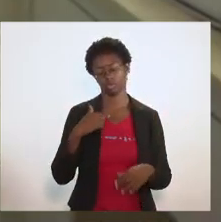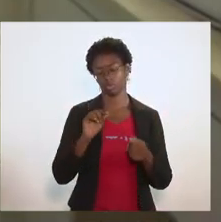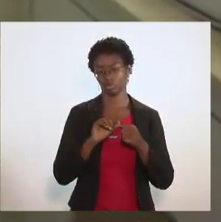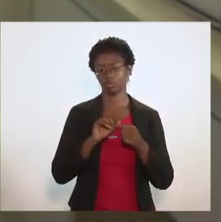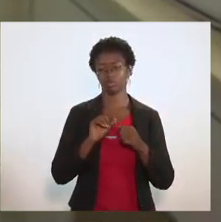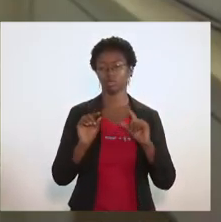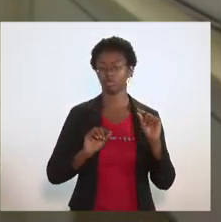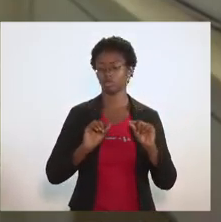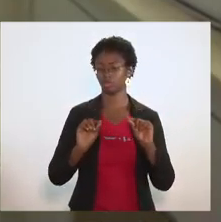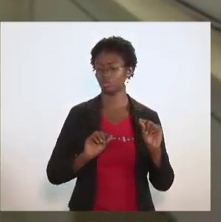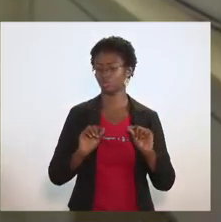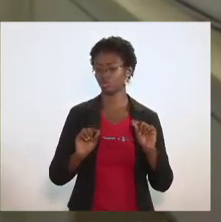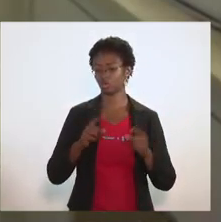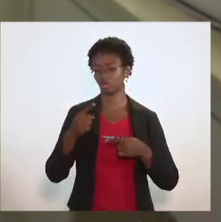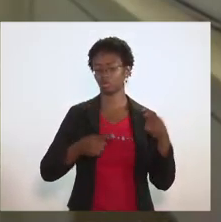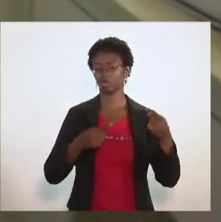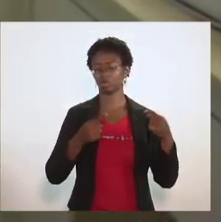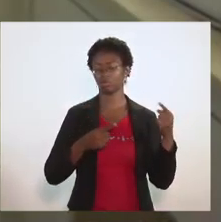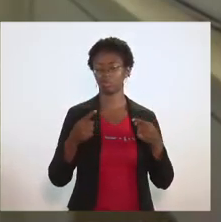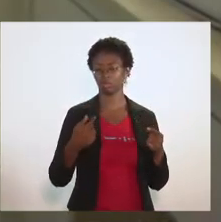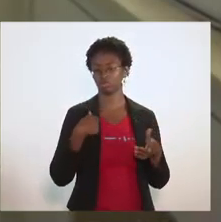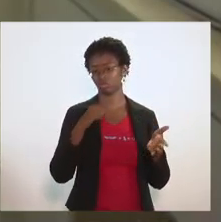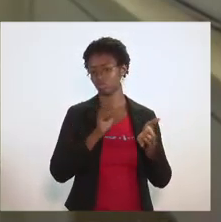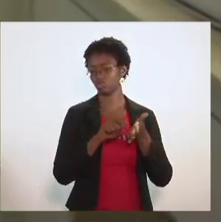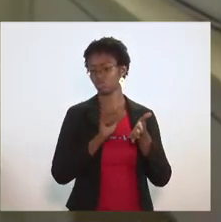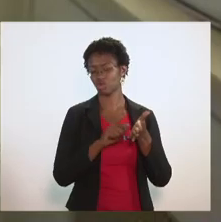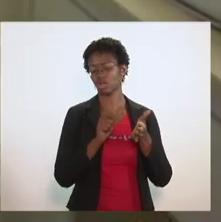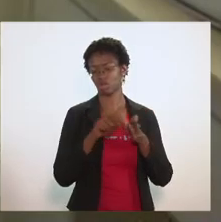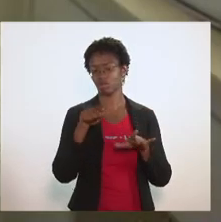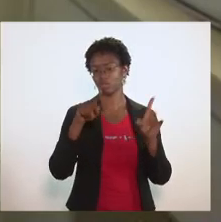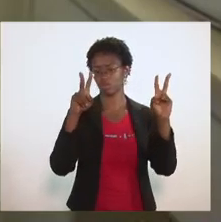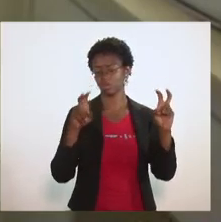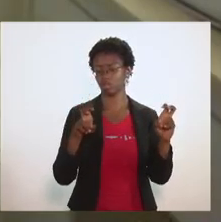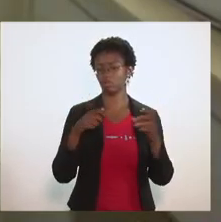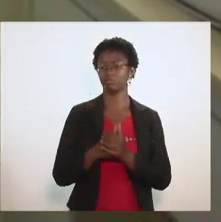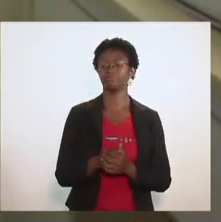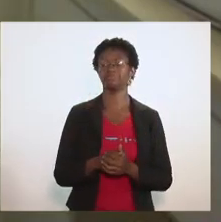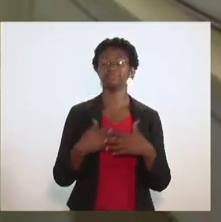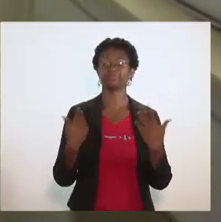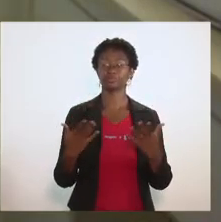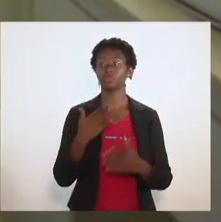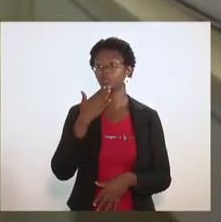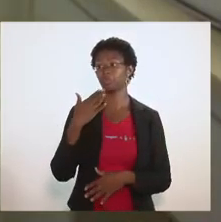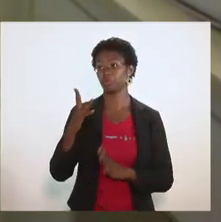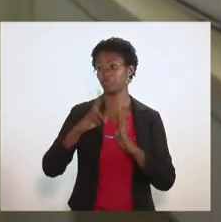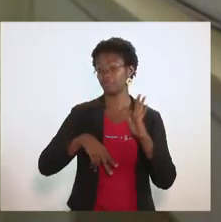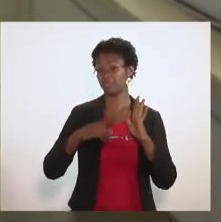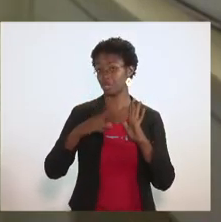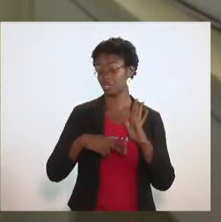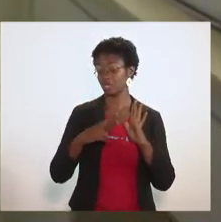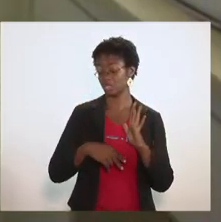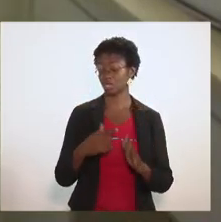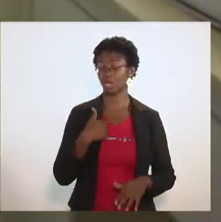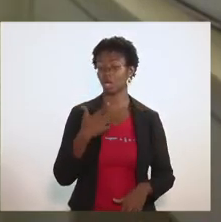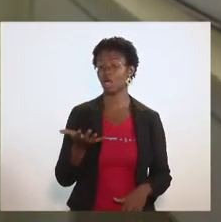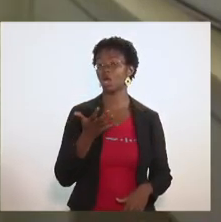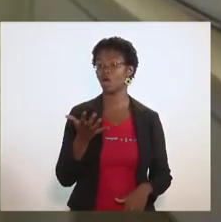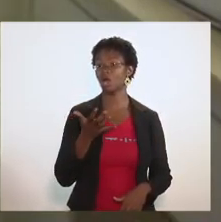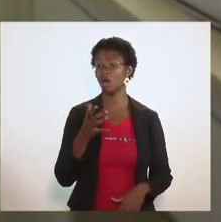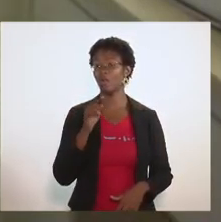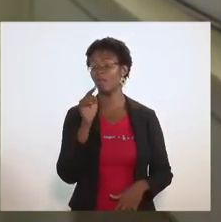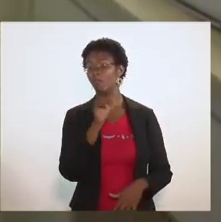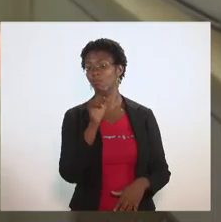uma decisão do STJ sobre direito penal, porte de arma de fogo por policial aposentado, que